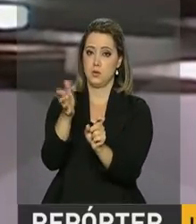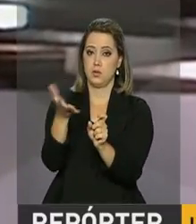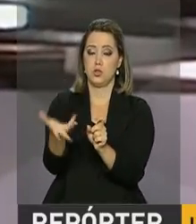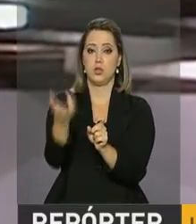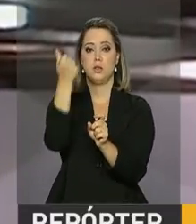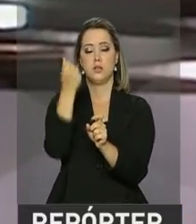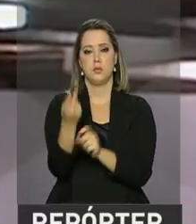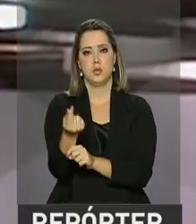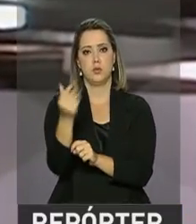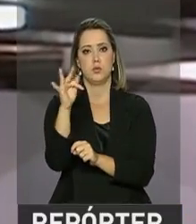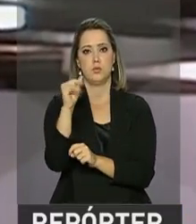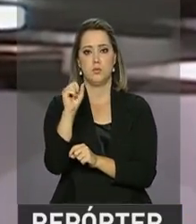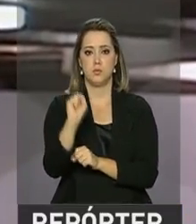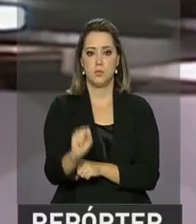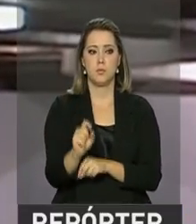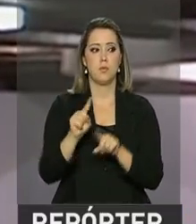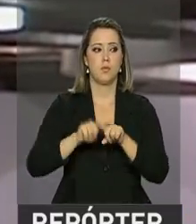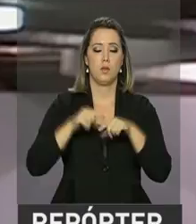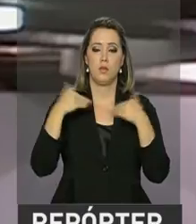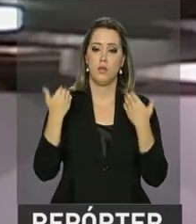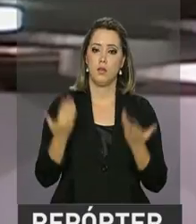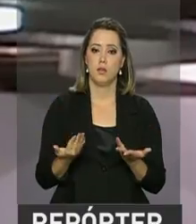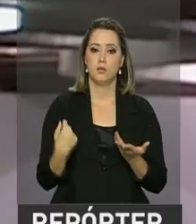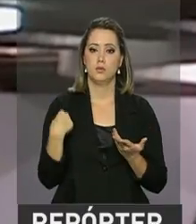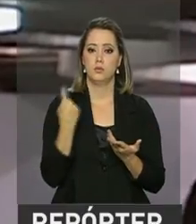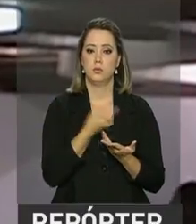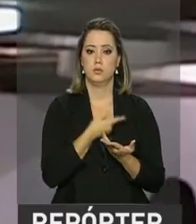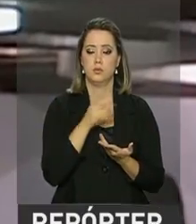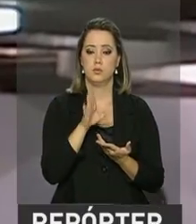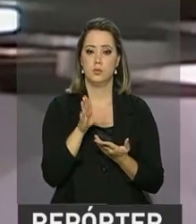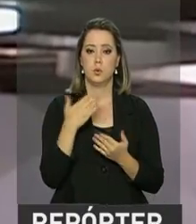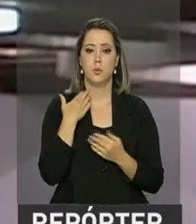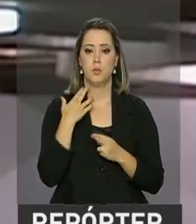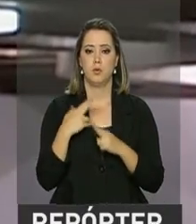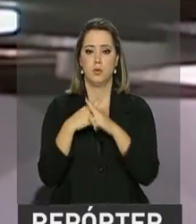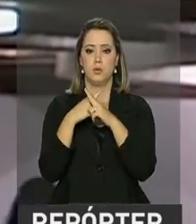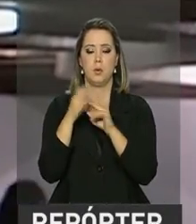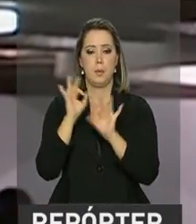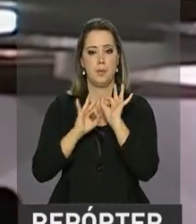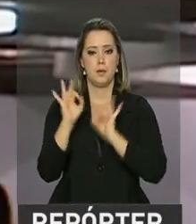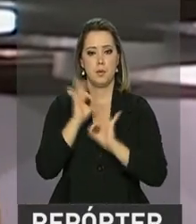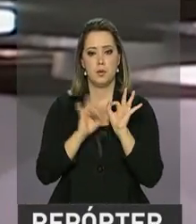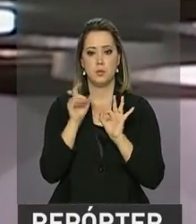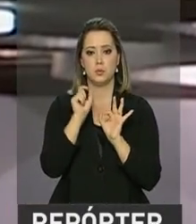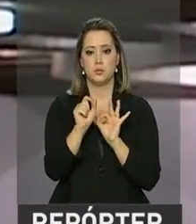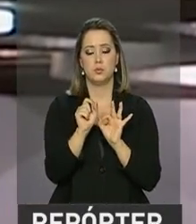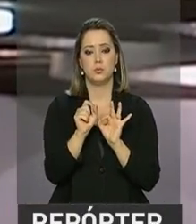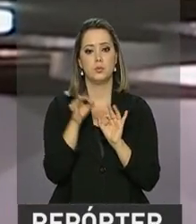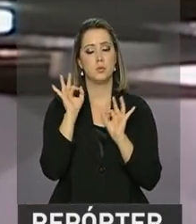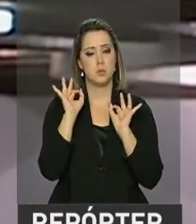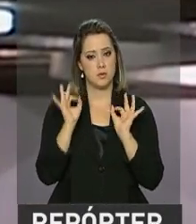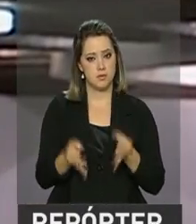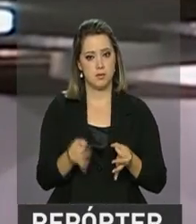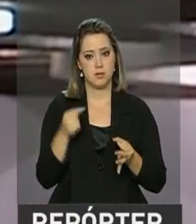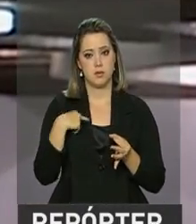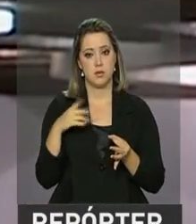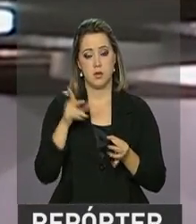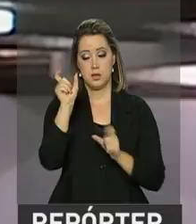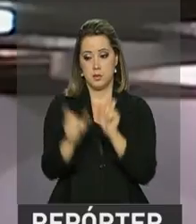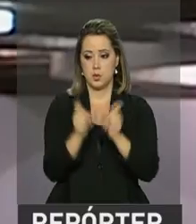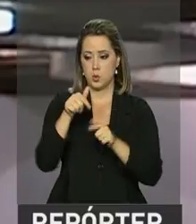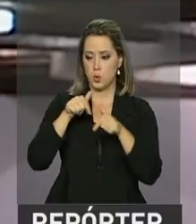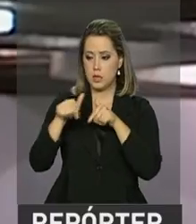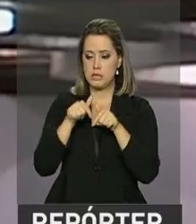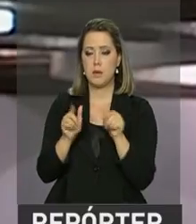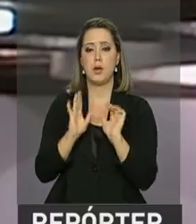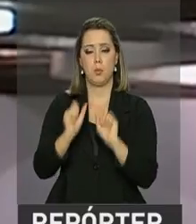suas contas inativas né para isso eh a caixa se preparou né Para que de fato os trabalhador possam